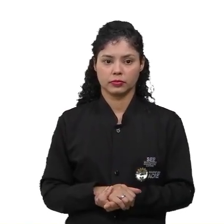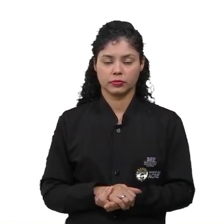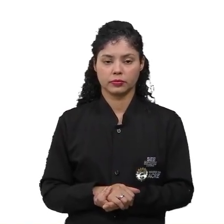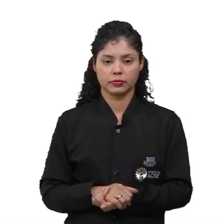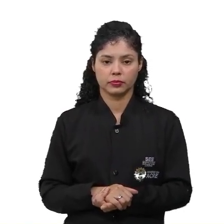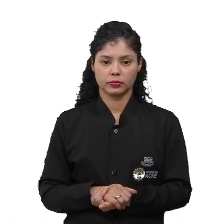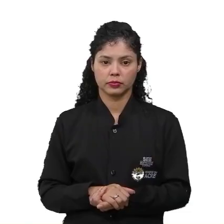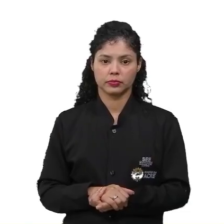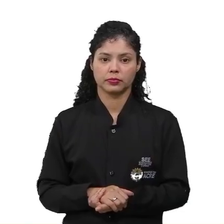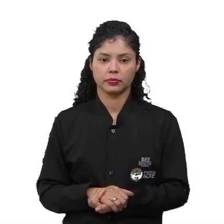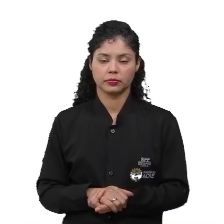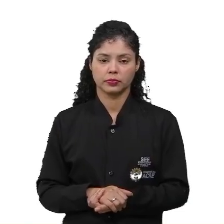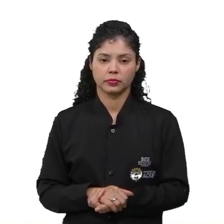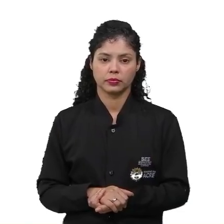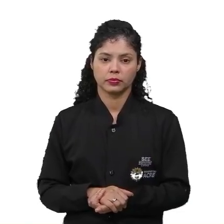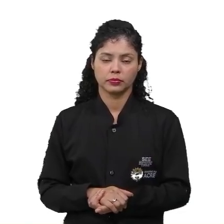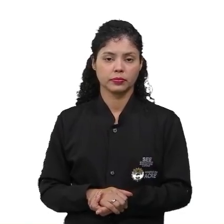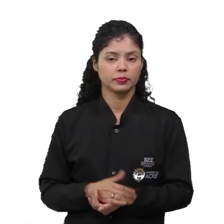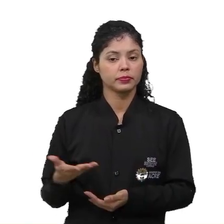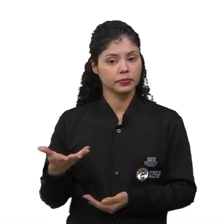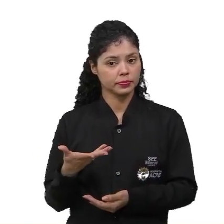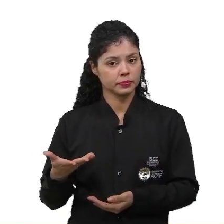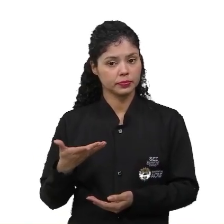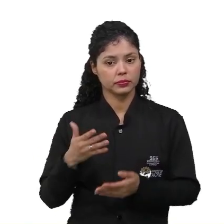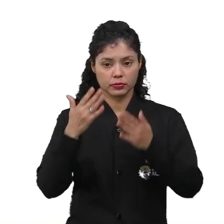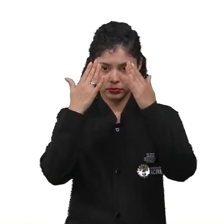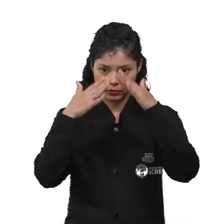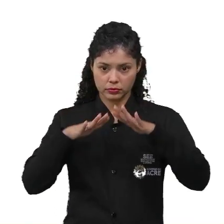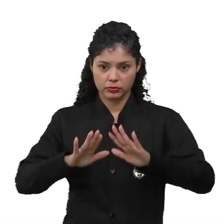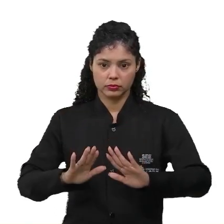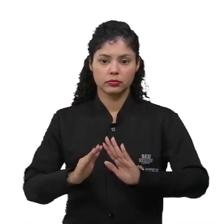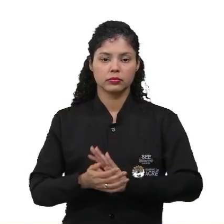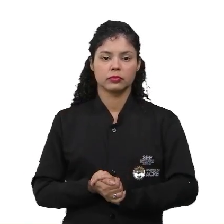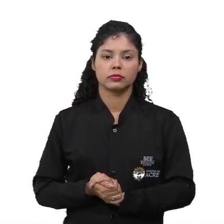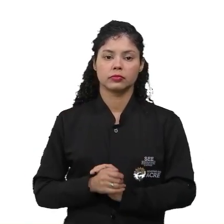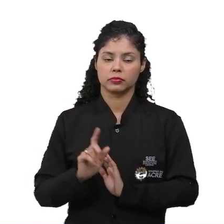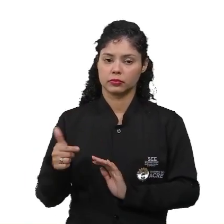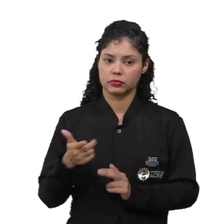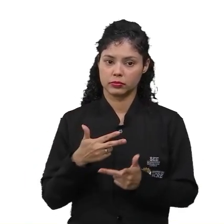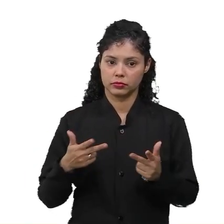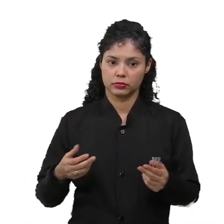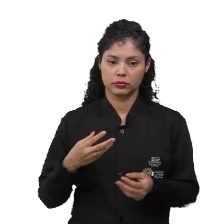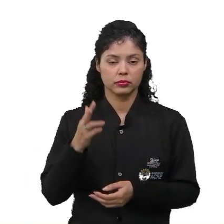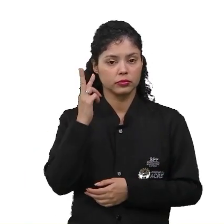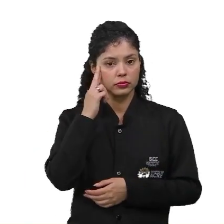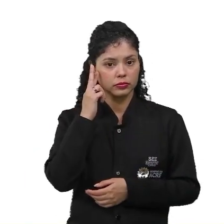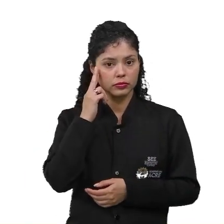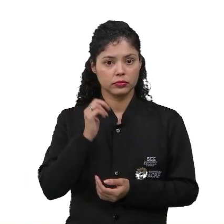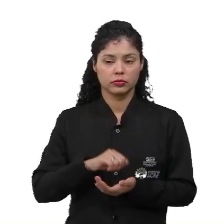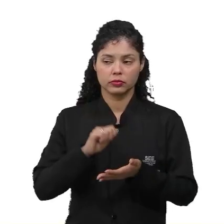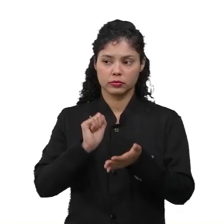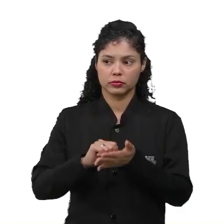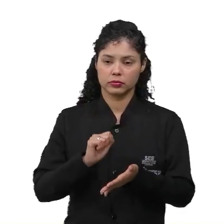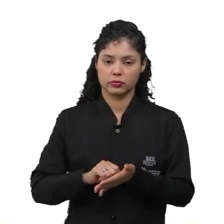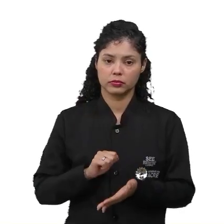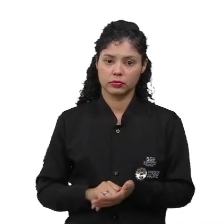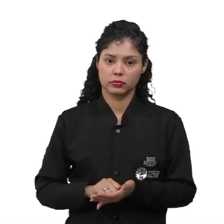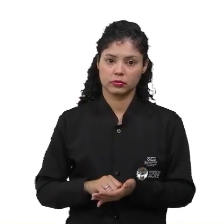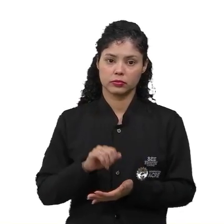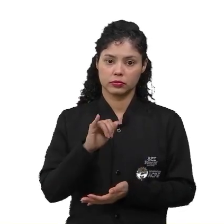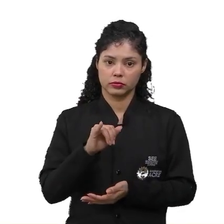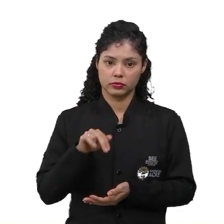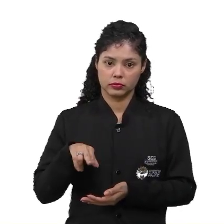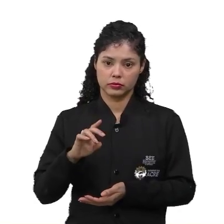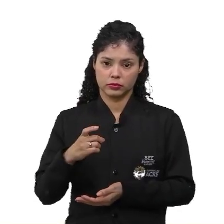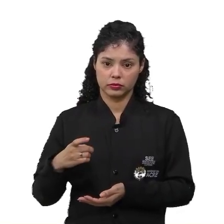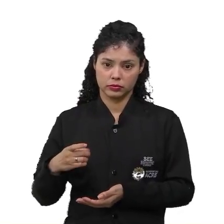e, base natural. Outra coisa que eu gostaria de dizer é que é comum nós escrevermos o log